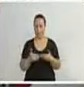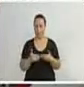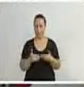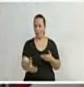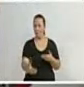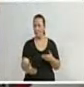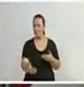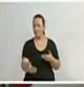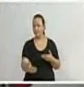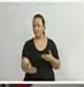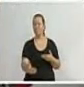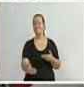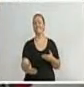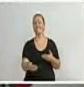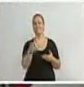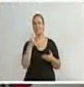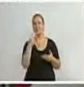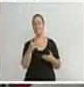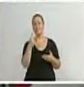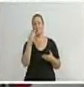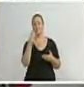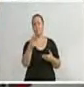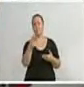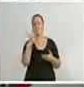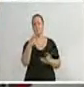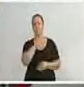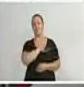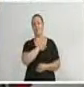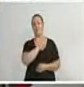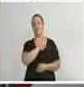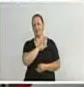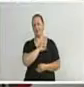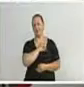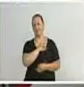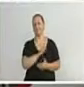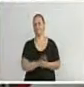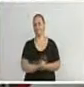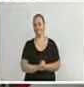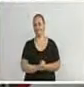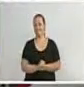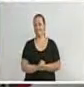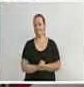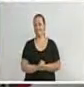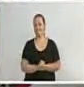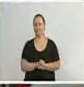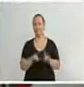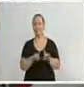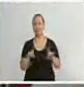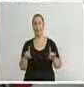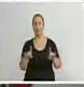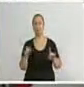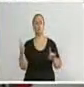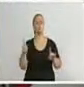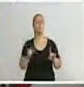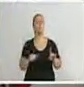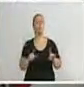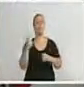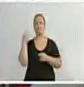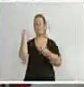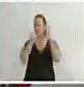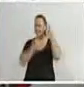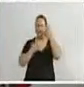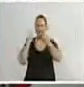apenas 232 policiais militares. Mas o mais desesperador neste